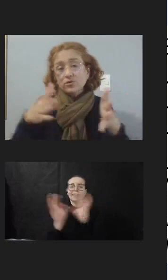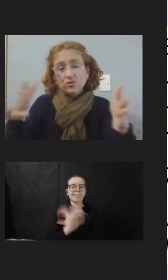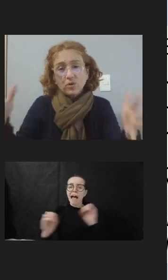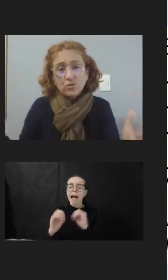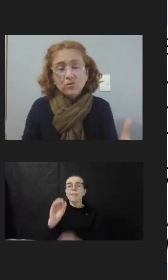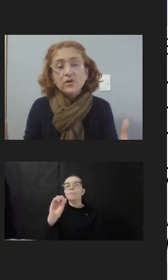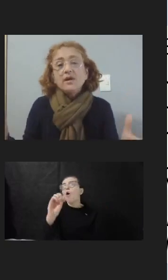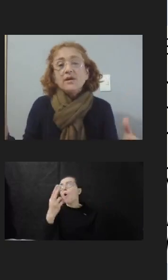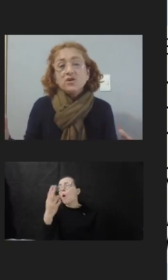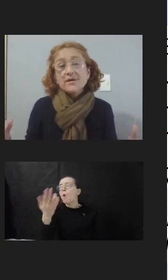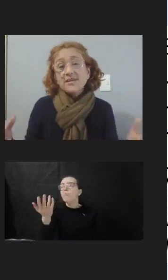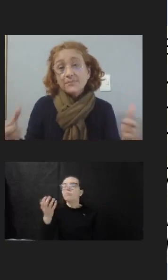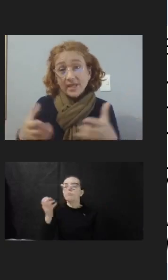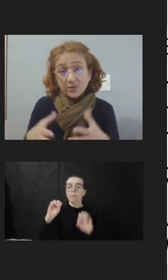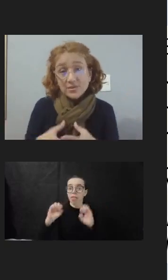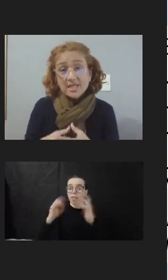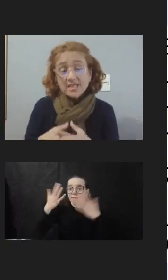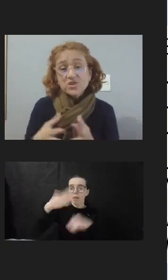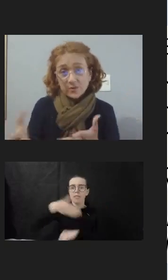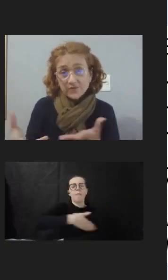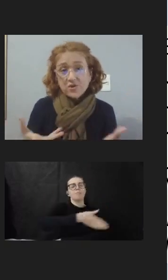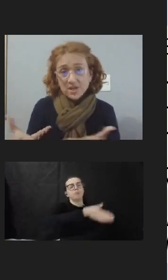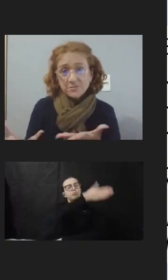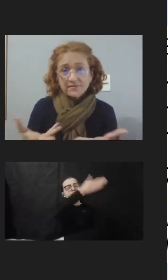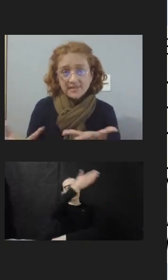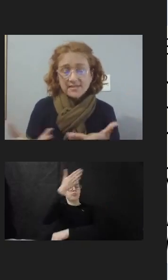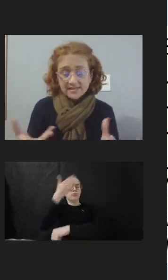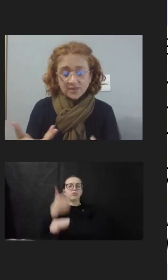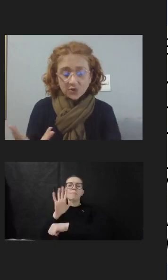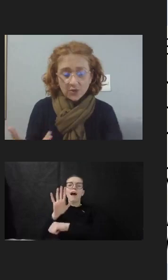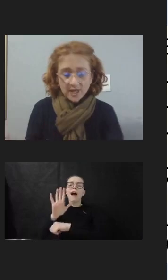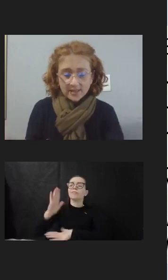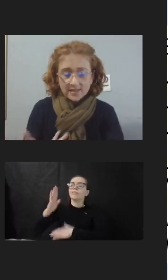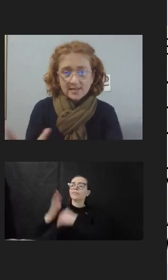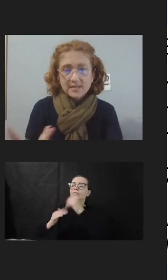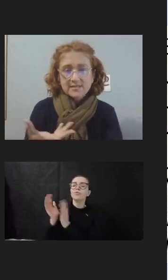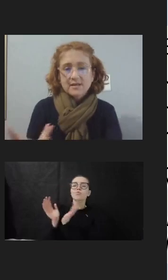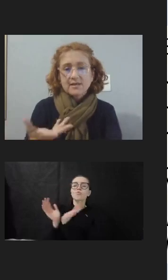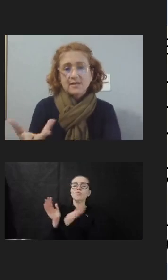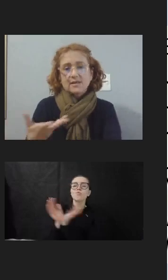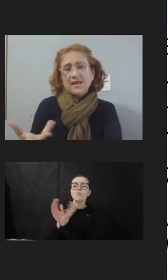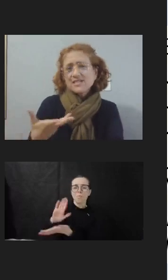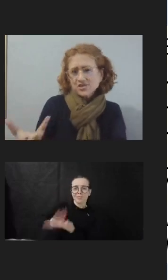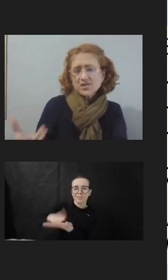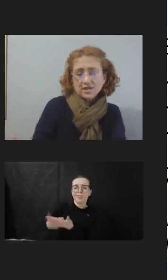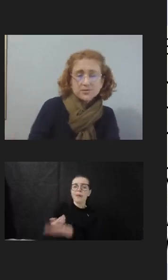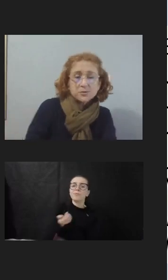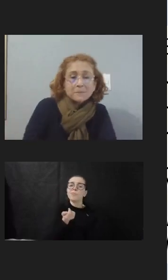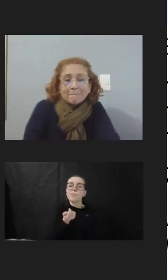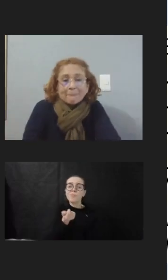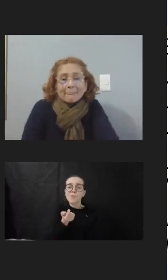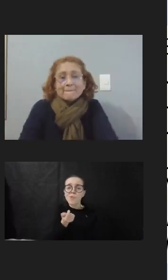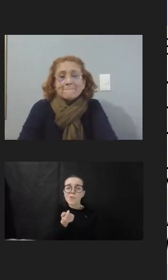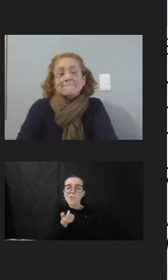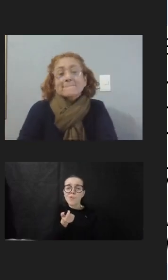evento muito longo e uma equipe reduzida de profissionais para fazer essa troca, né? Esse